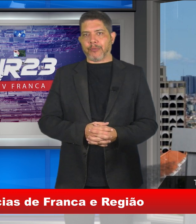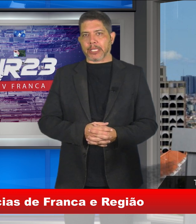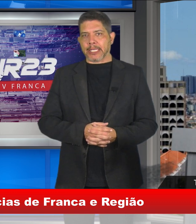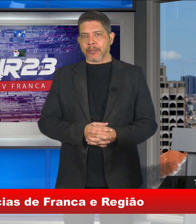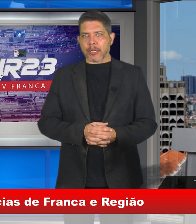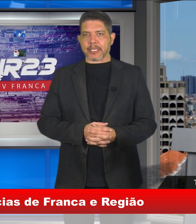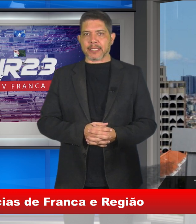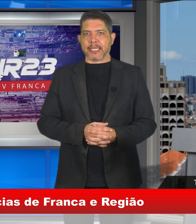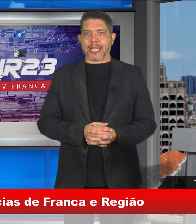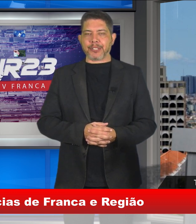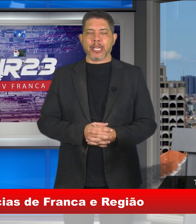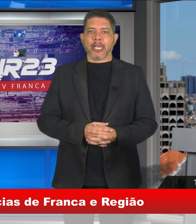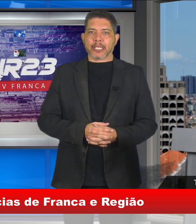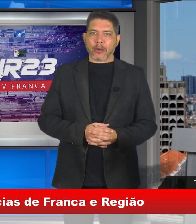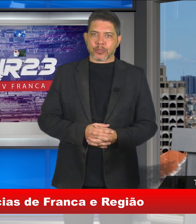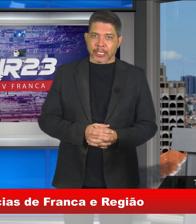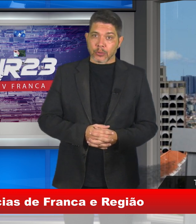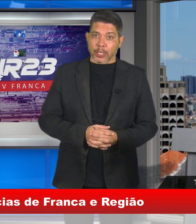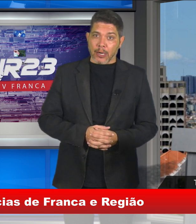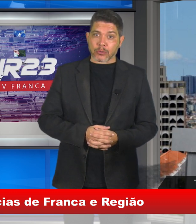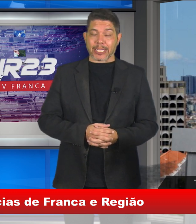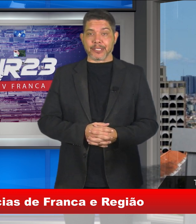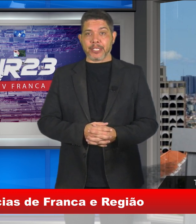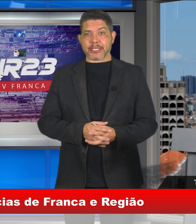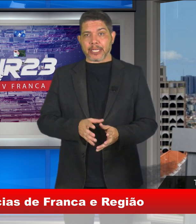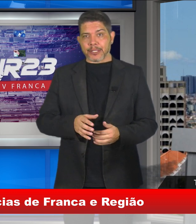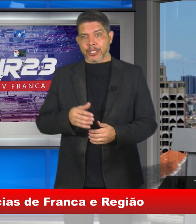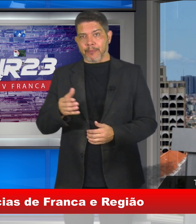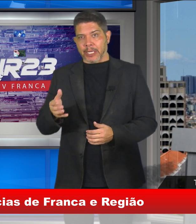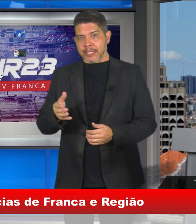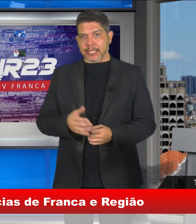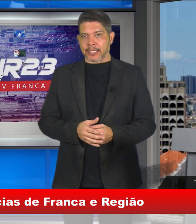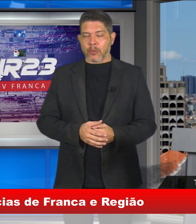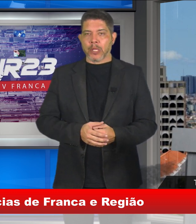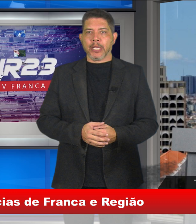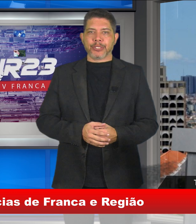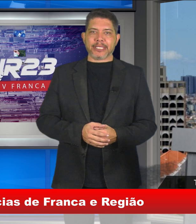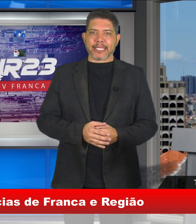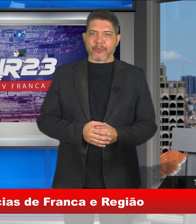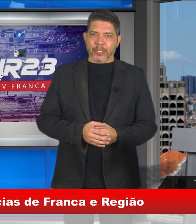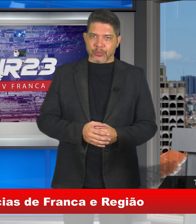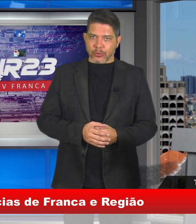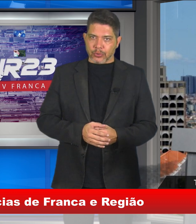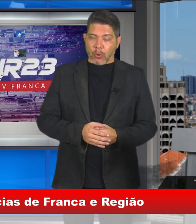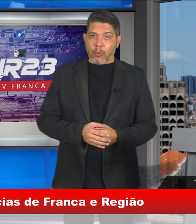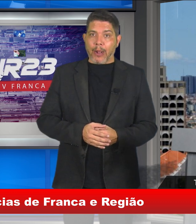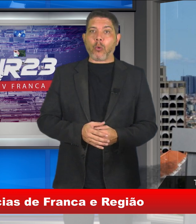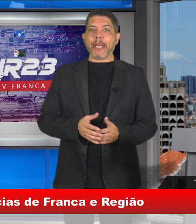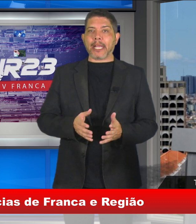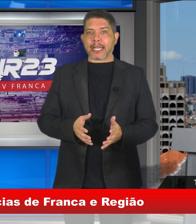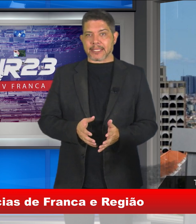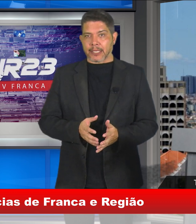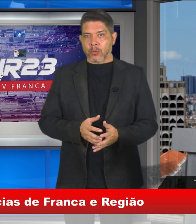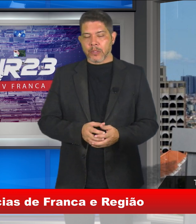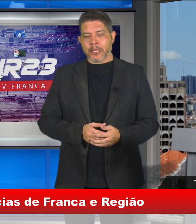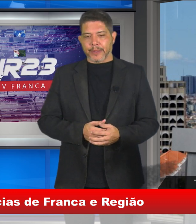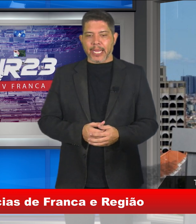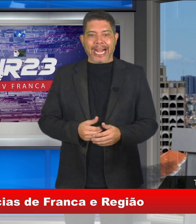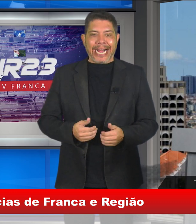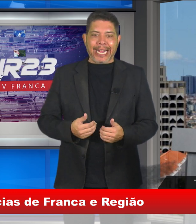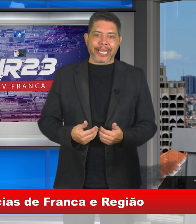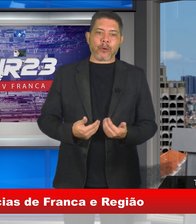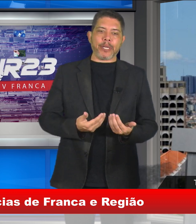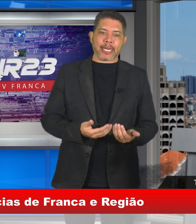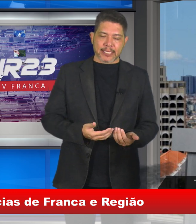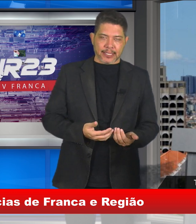produtivo aqui da nossa cidade que é o setor calçadista e de prestação de serviços com a oneração né